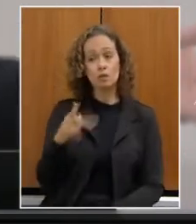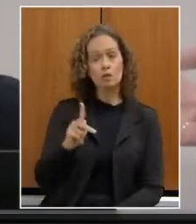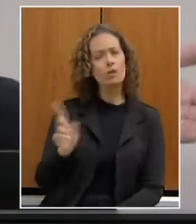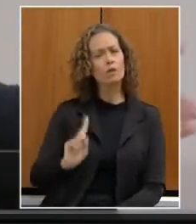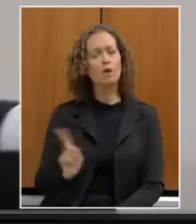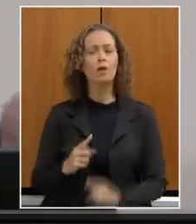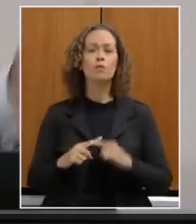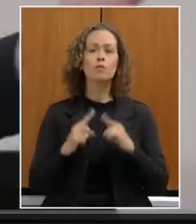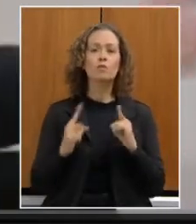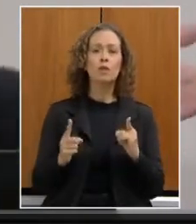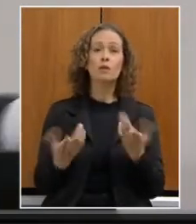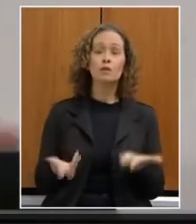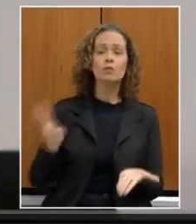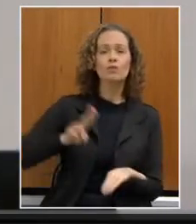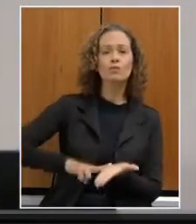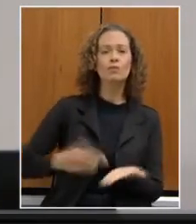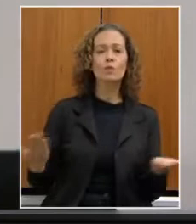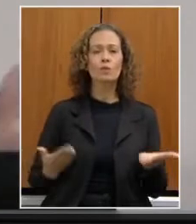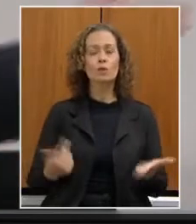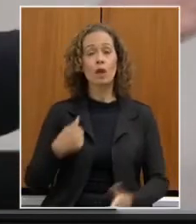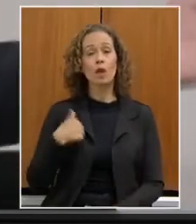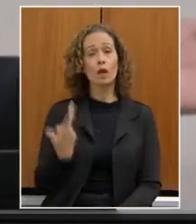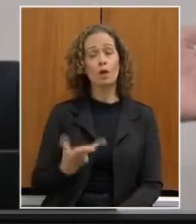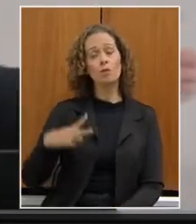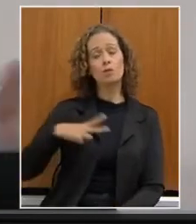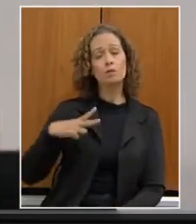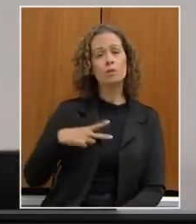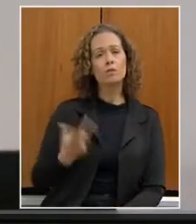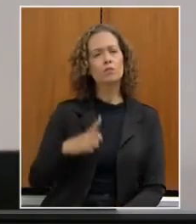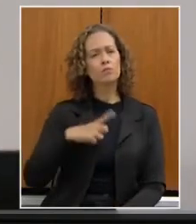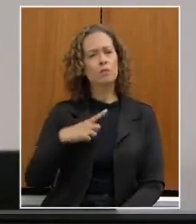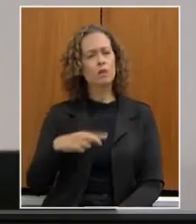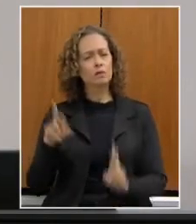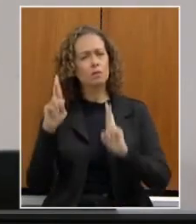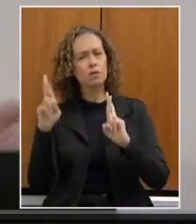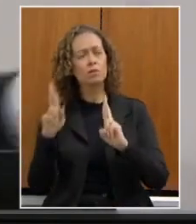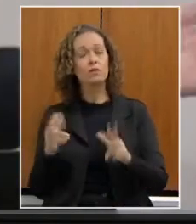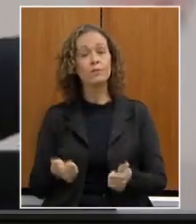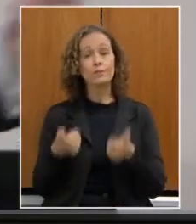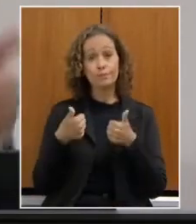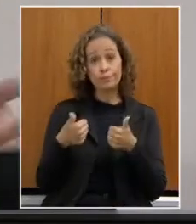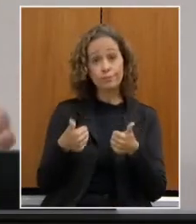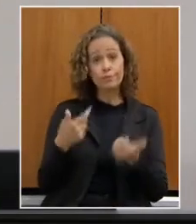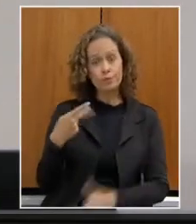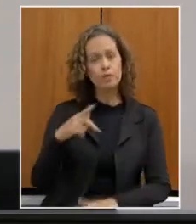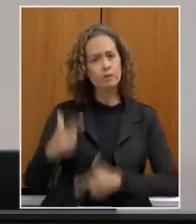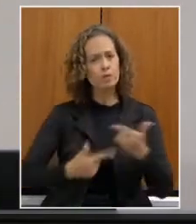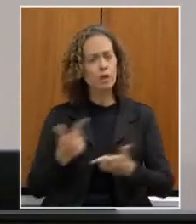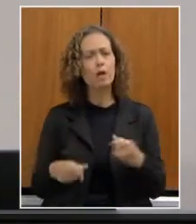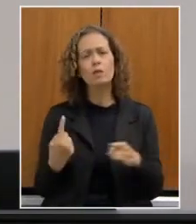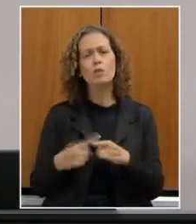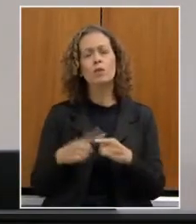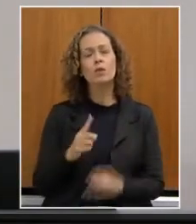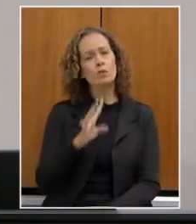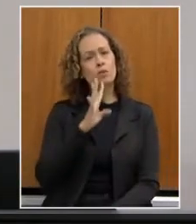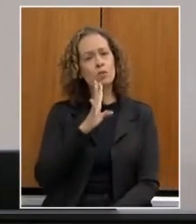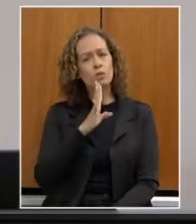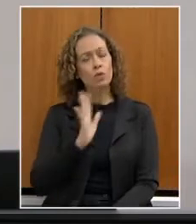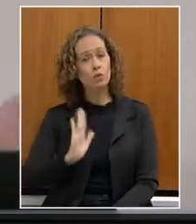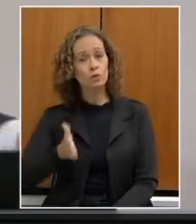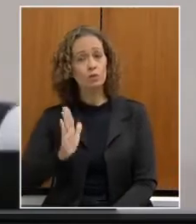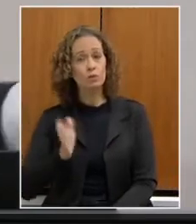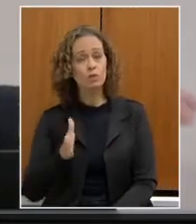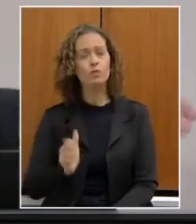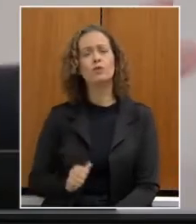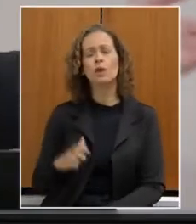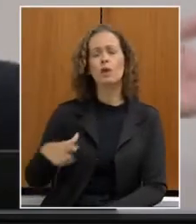que acaba de assumir a pasta, e eu, pessoalmente, tenho uma expectativa muito positiva do seu trabalho, porque conheço do